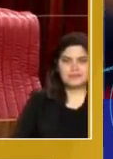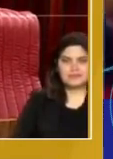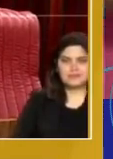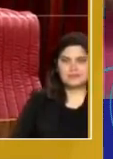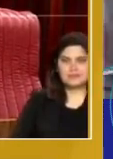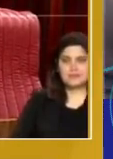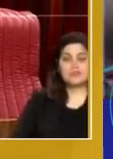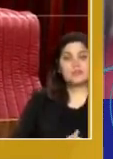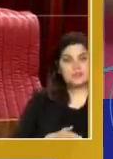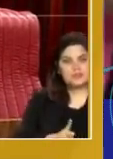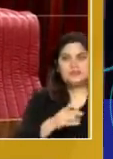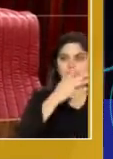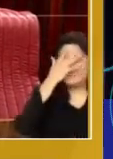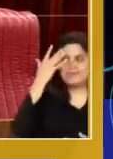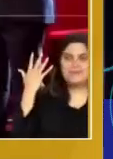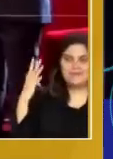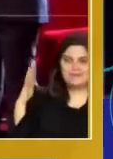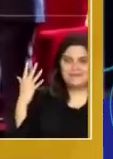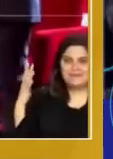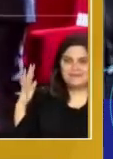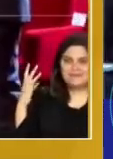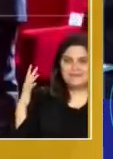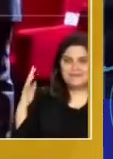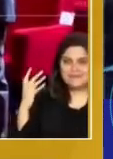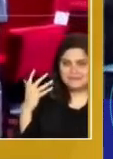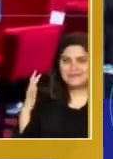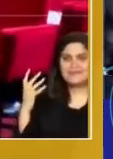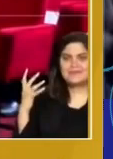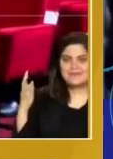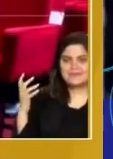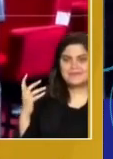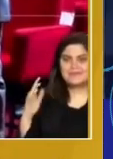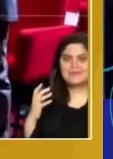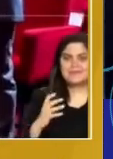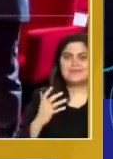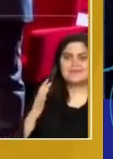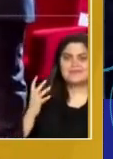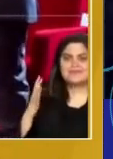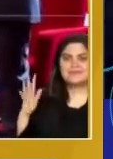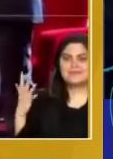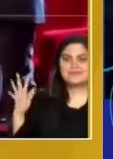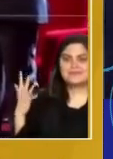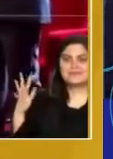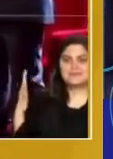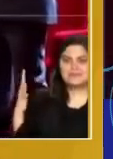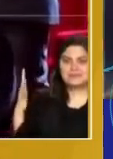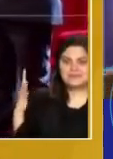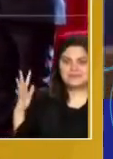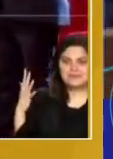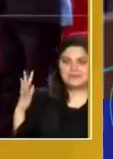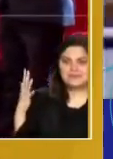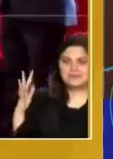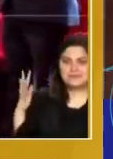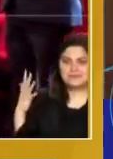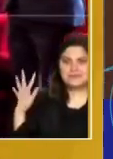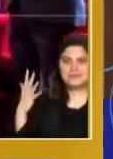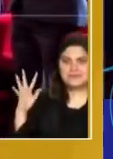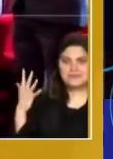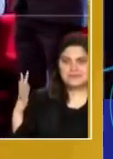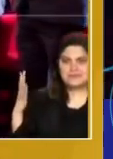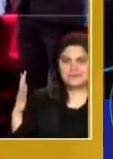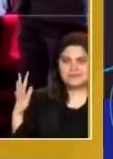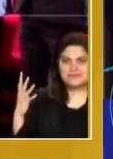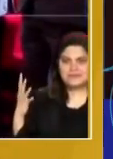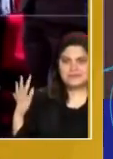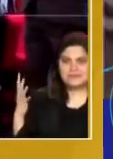vilipendiada para que Lula concorresse a presidente do Brasil. E o tom de ameaça, de intimidação, ficou muito